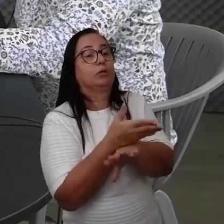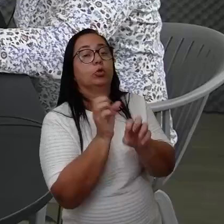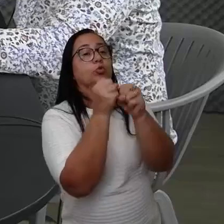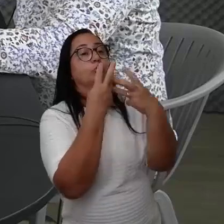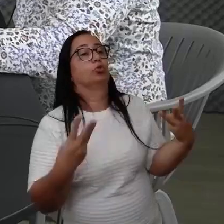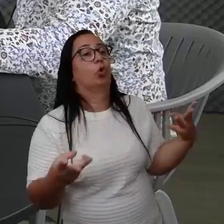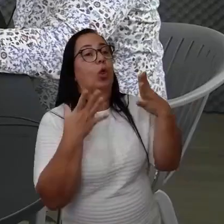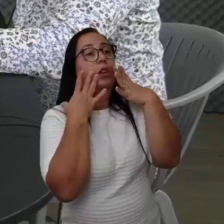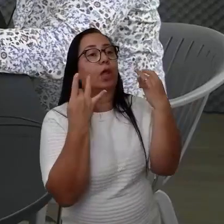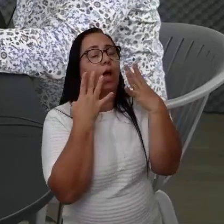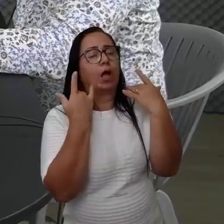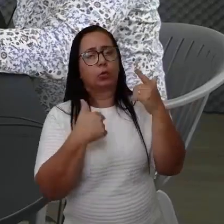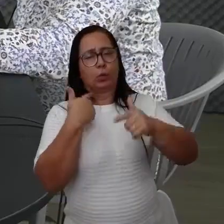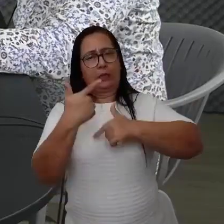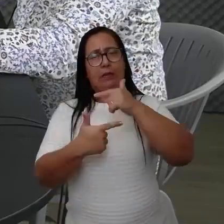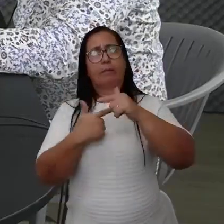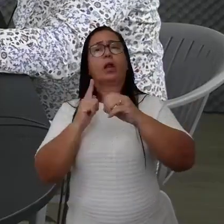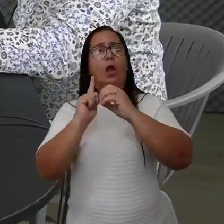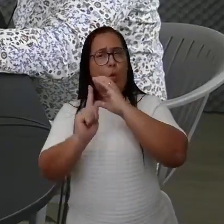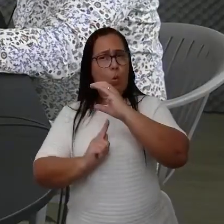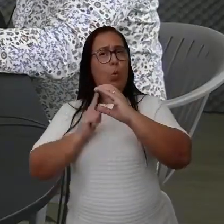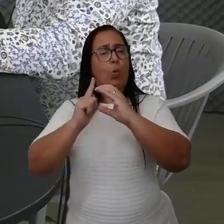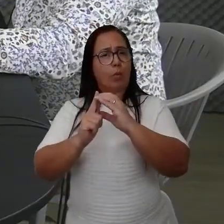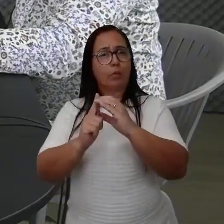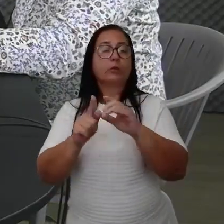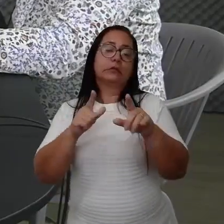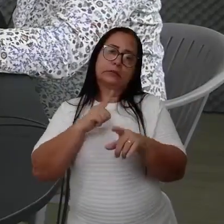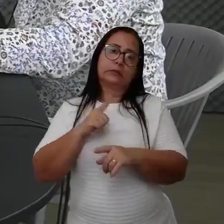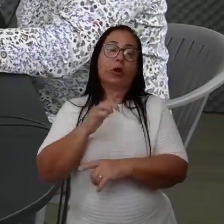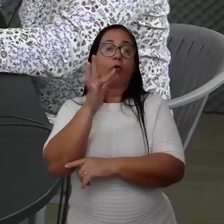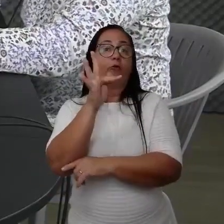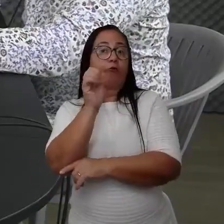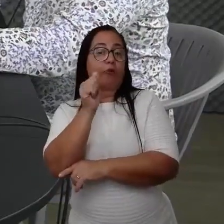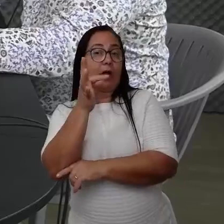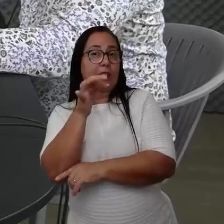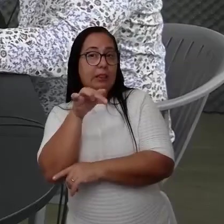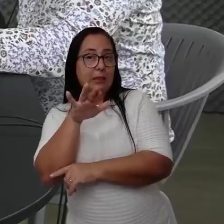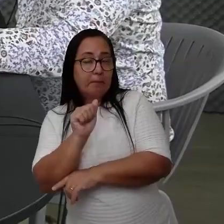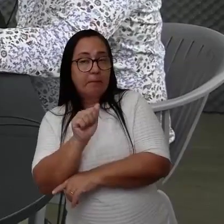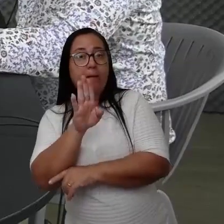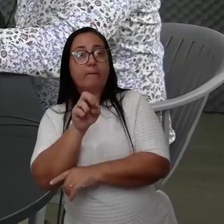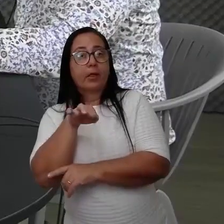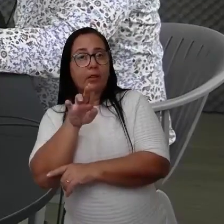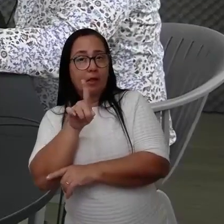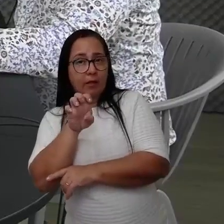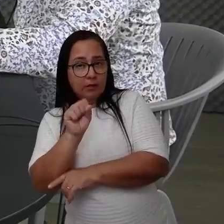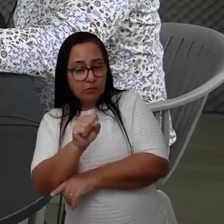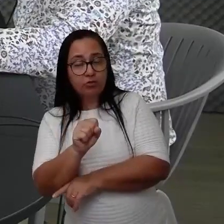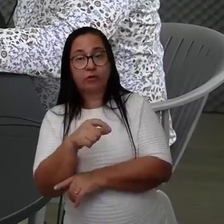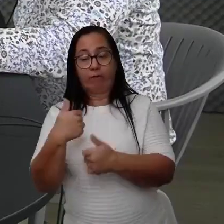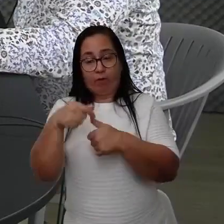teatro. Eu trabalhei na Globo, então William Bonner e Fátima Bernardes gravam aqui, então havia uma curiosidade muito